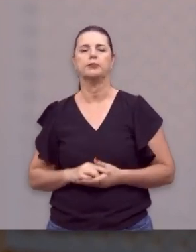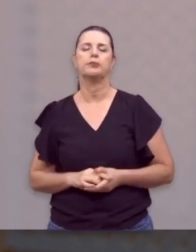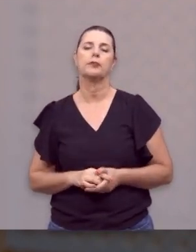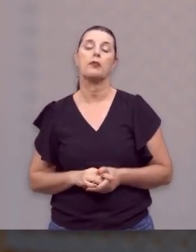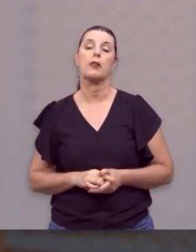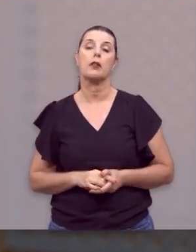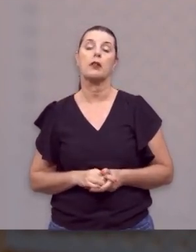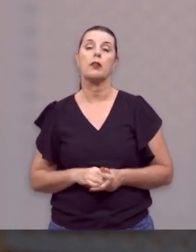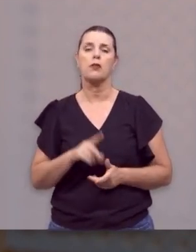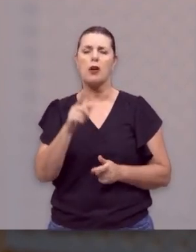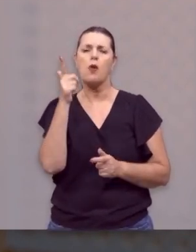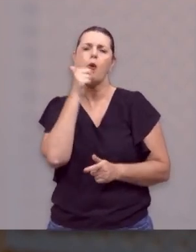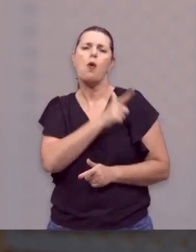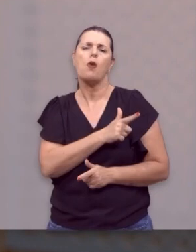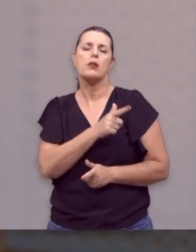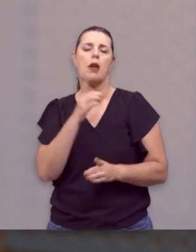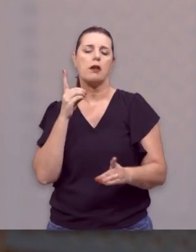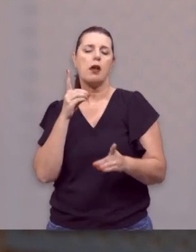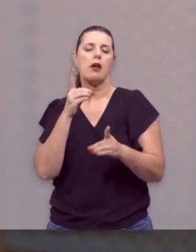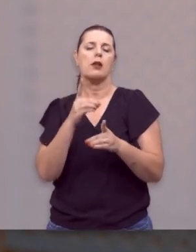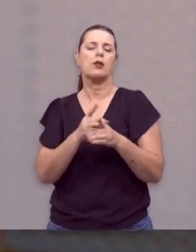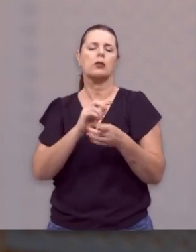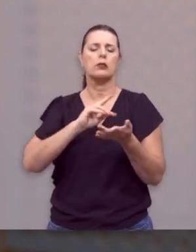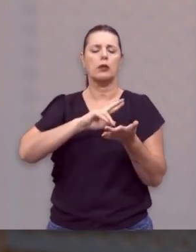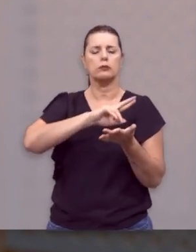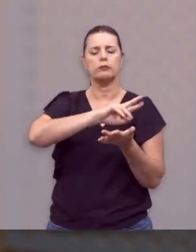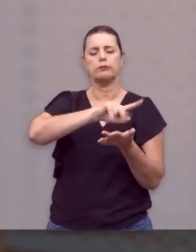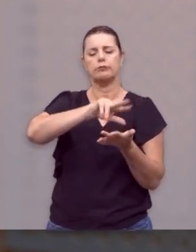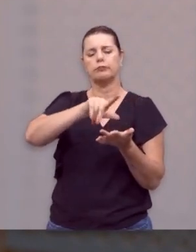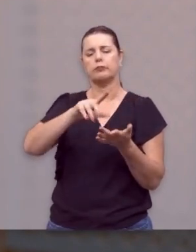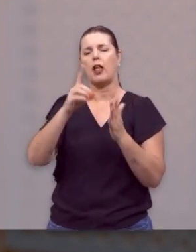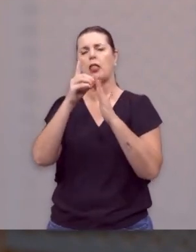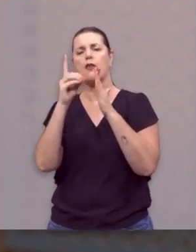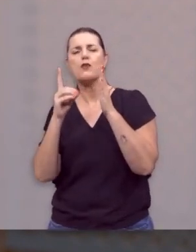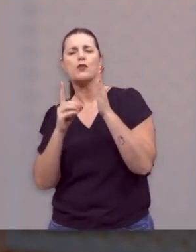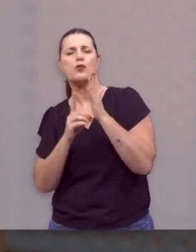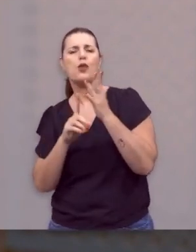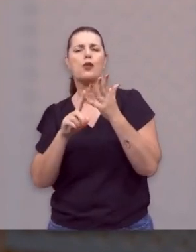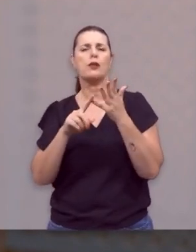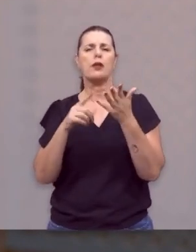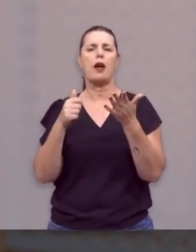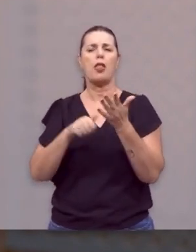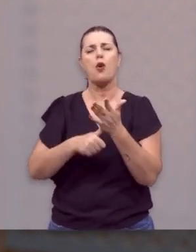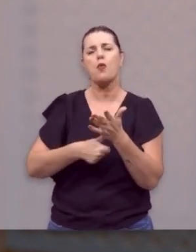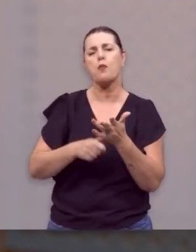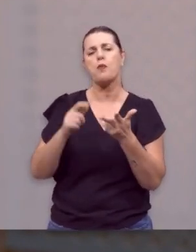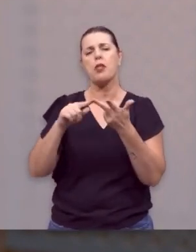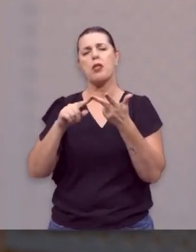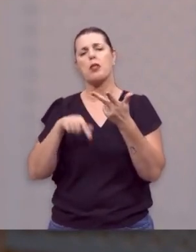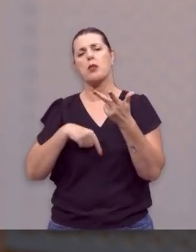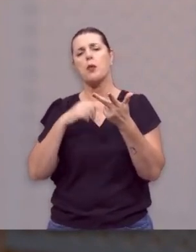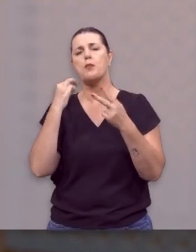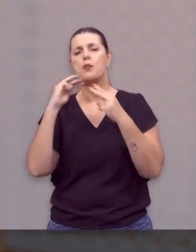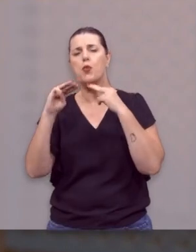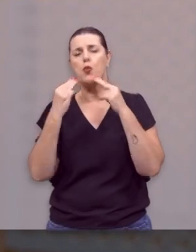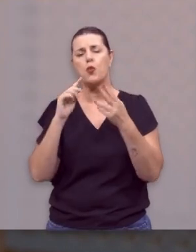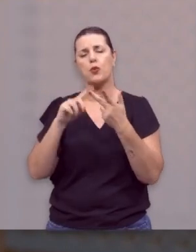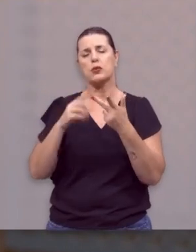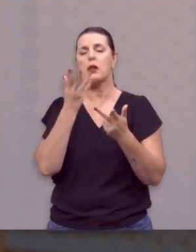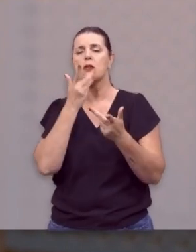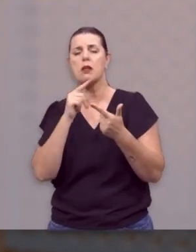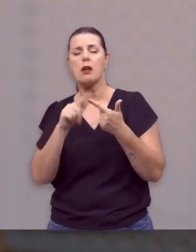.ipb.org.br. Você vai conseguir encontrar lá inúmeros programas devocionais, documentários, programas musicais,